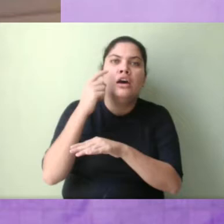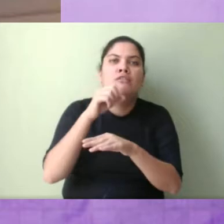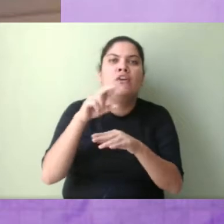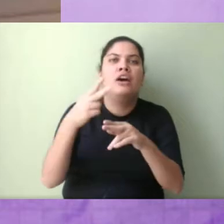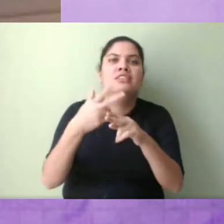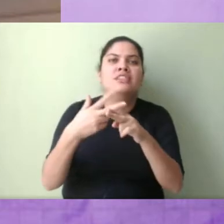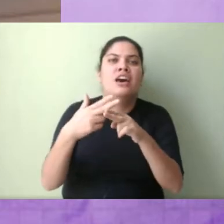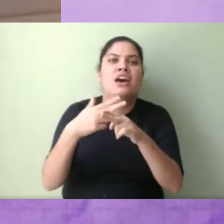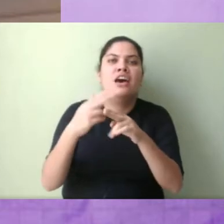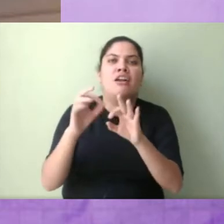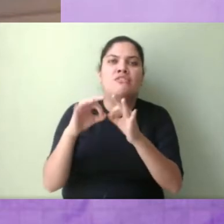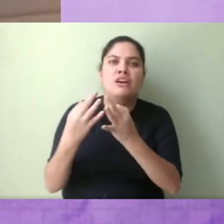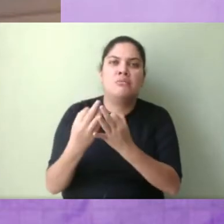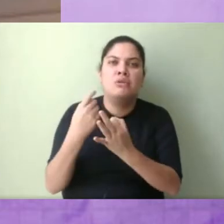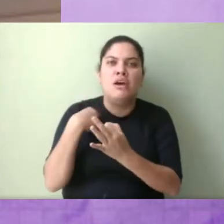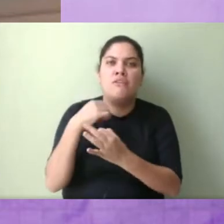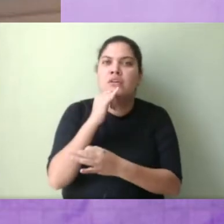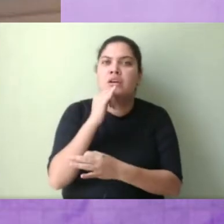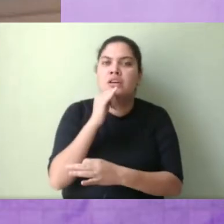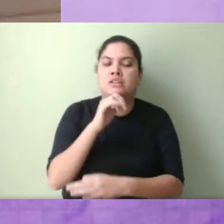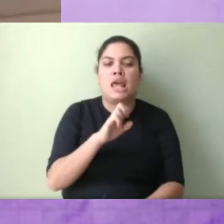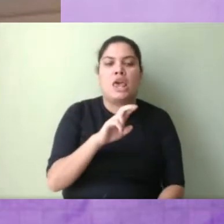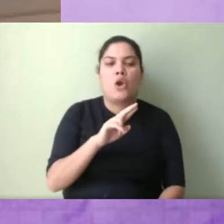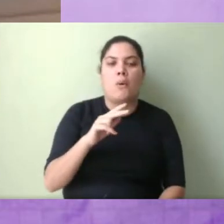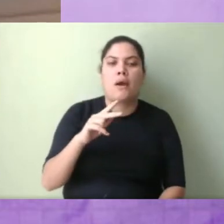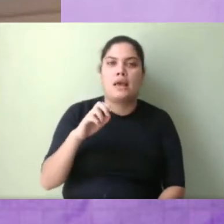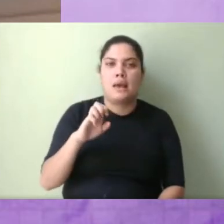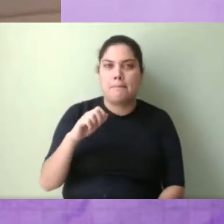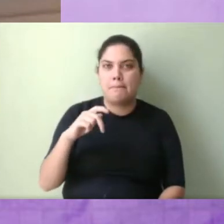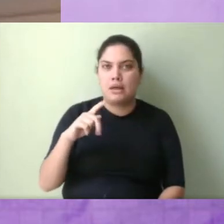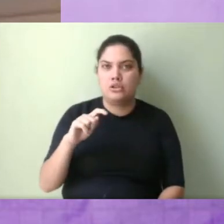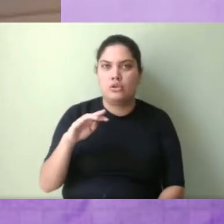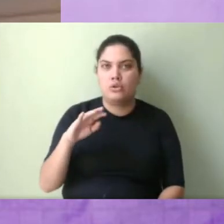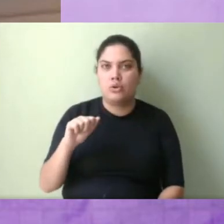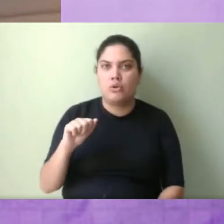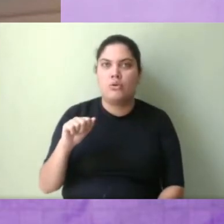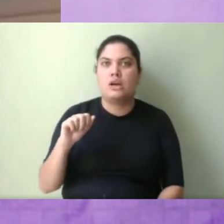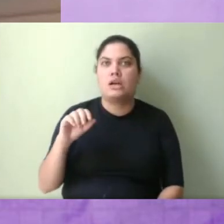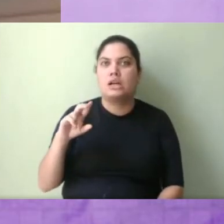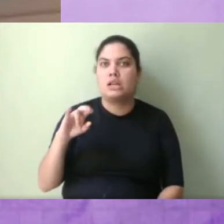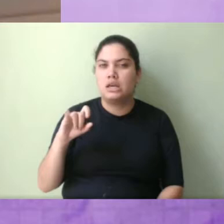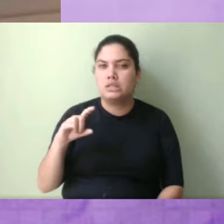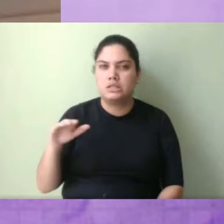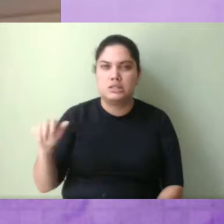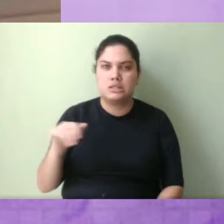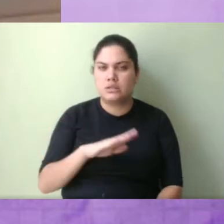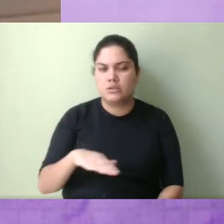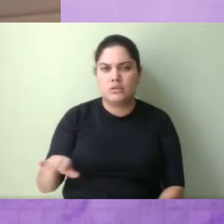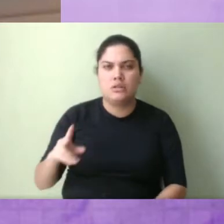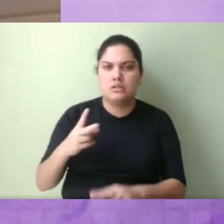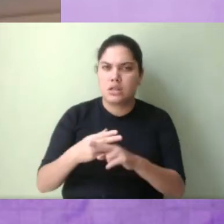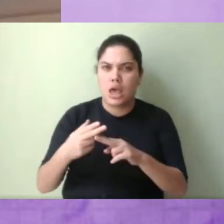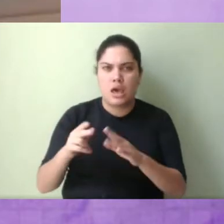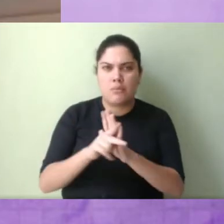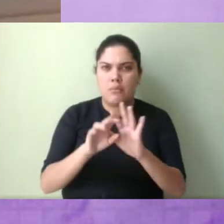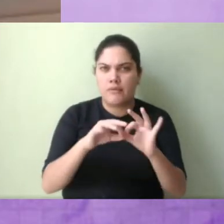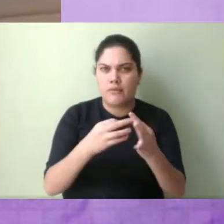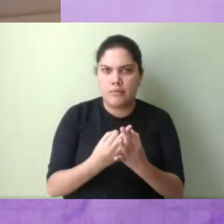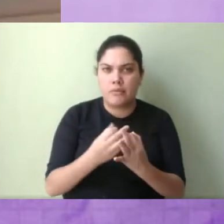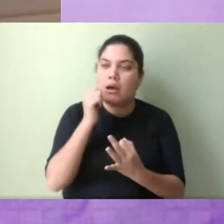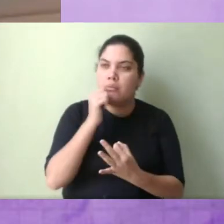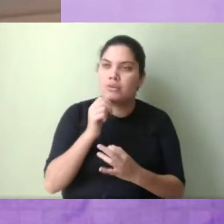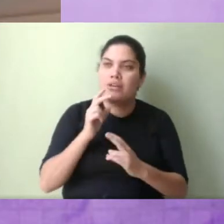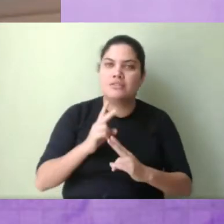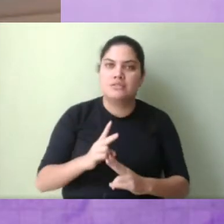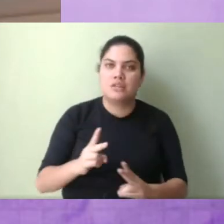para cuidado. Quando a gente lembra de brincar de casinha, é só a gente pegar essas séries de família. Quando a gente